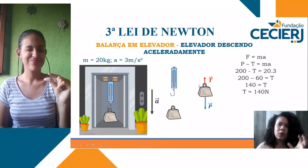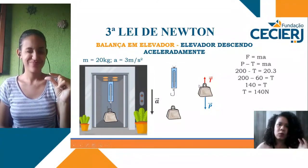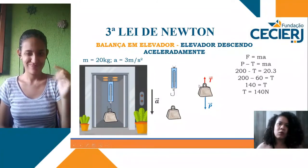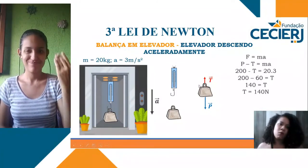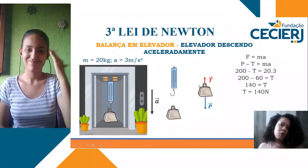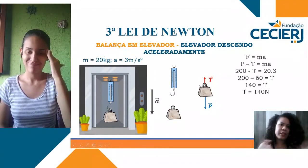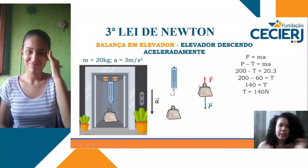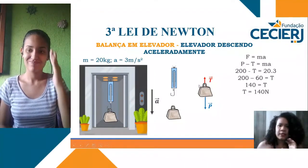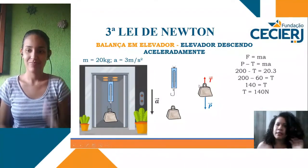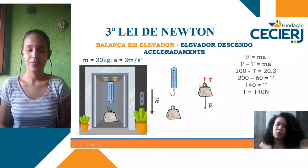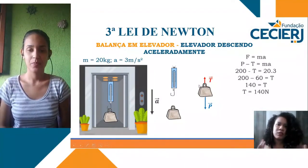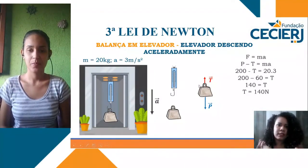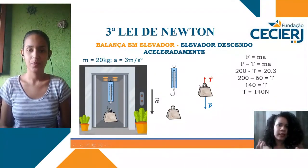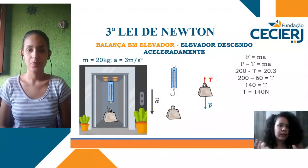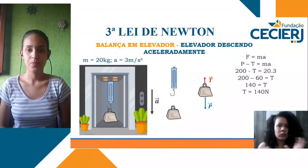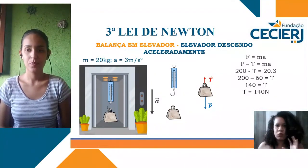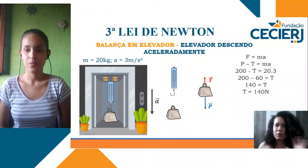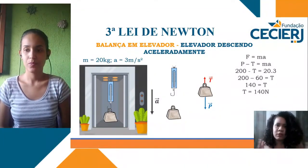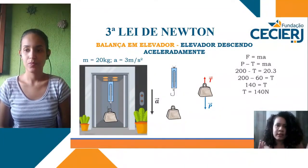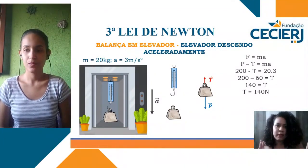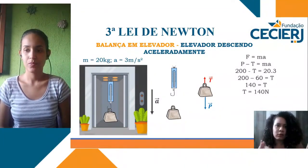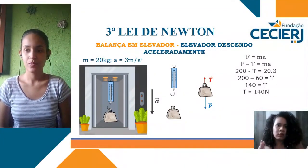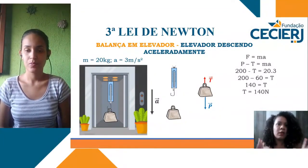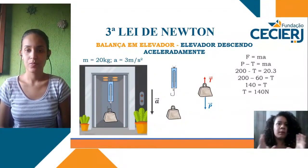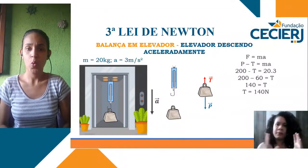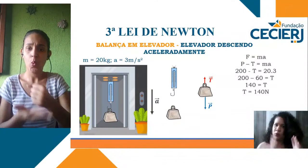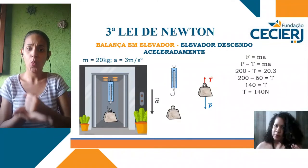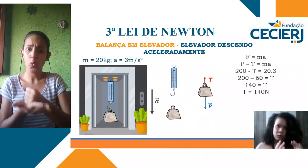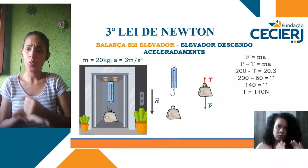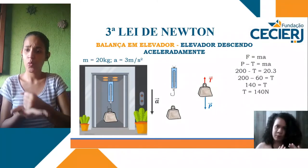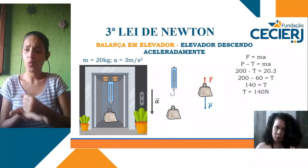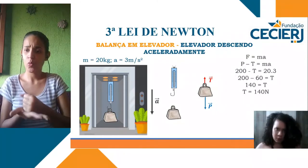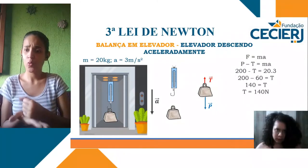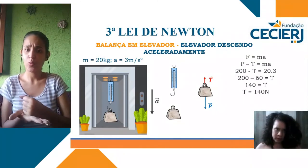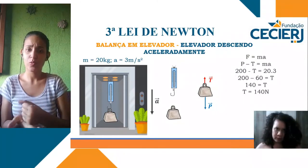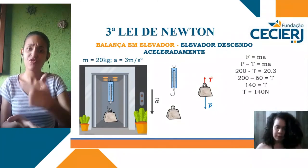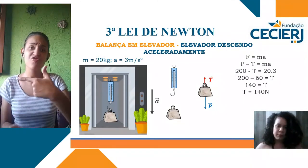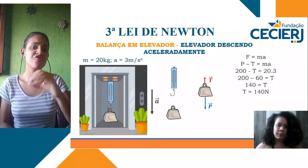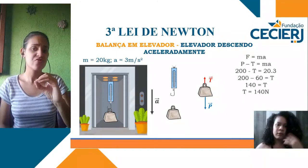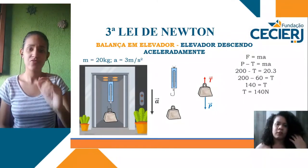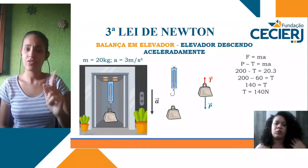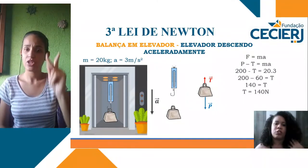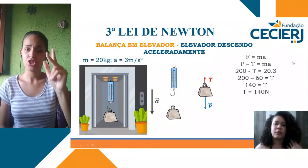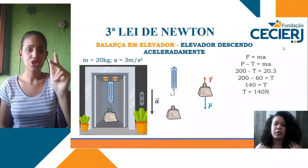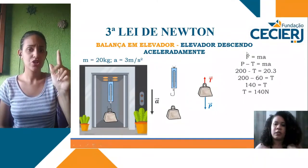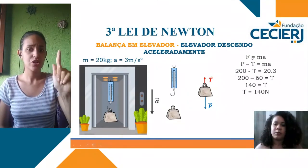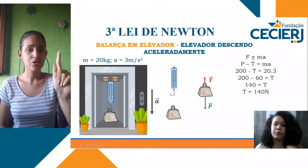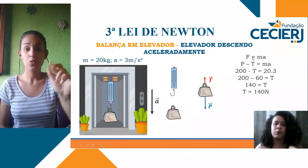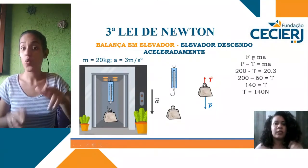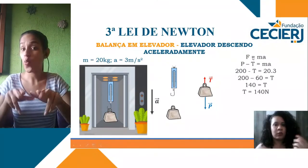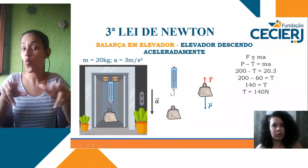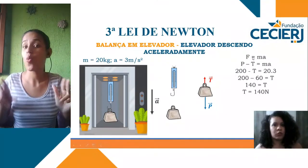se adequando conforme ele está acelerando ou desacelerando, subindo ou descendo. Mas o peso continua a mesma coisa. Então, nós temos